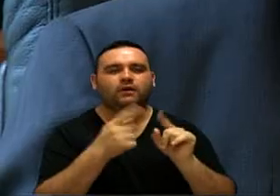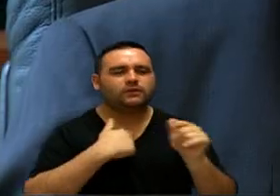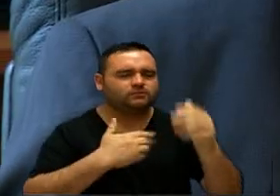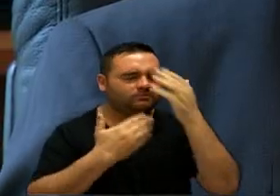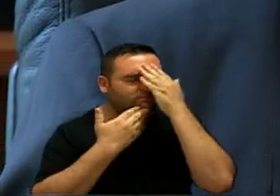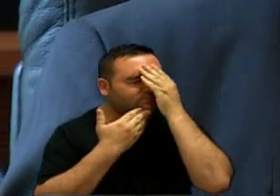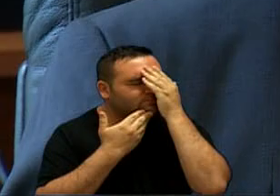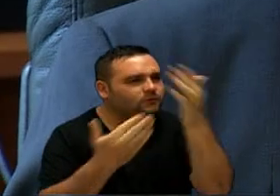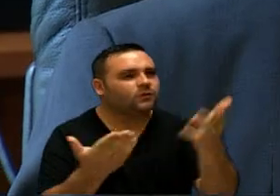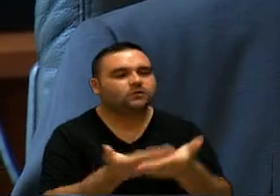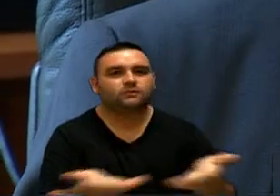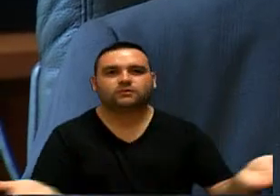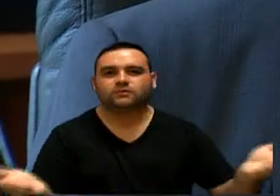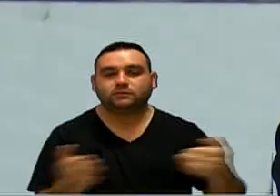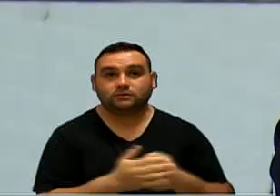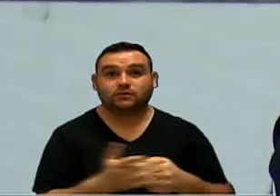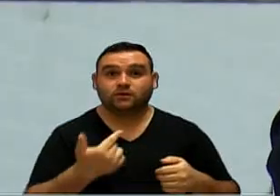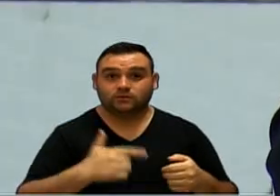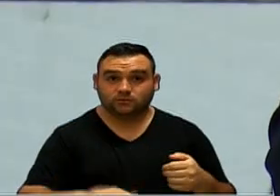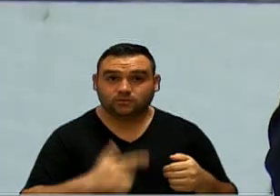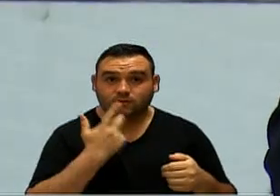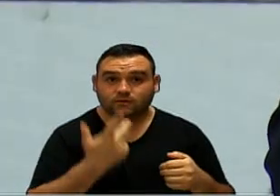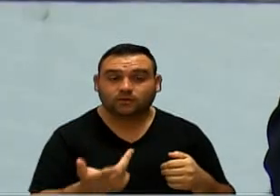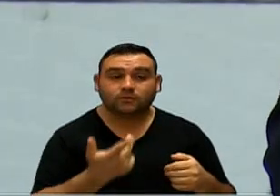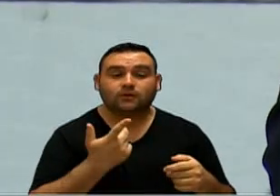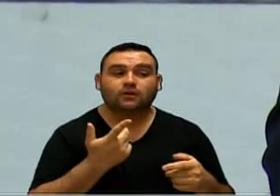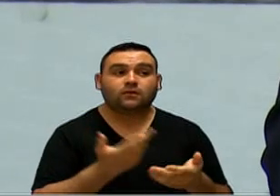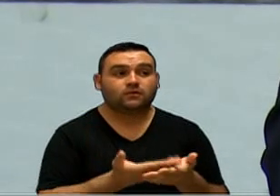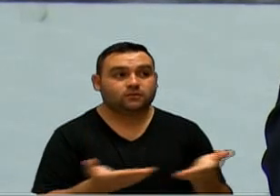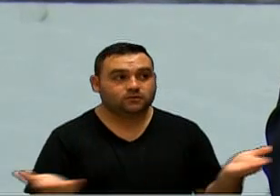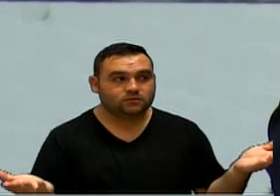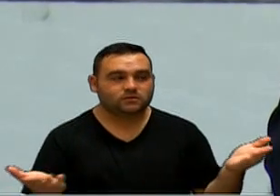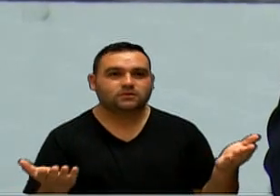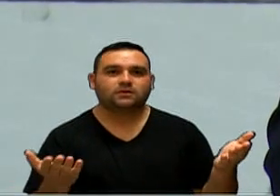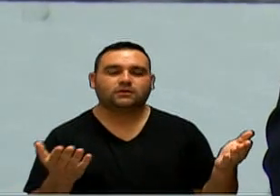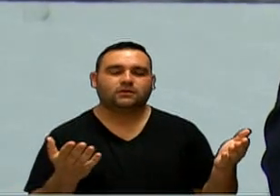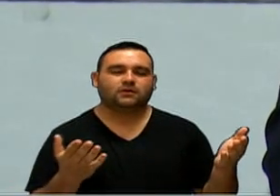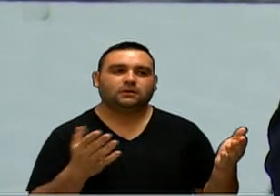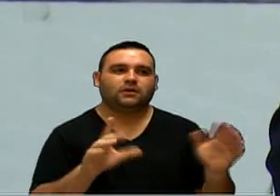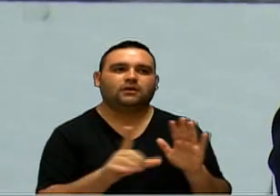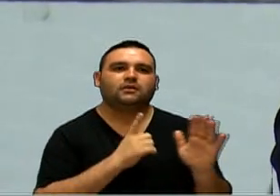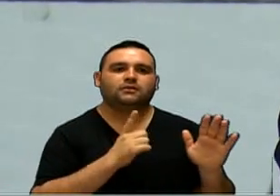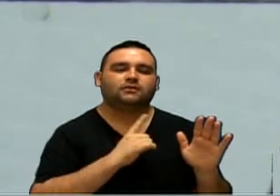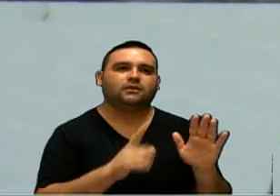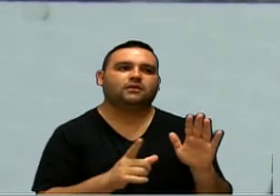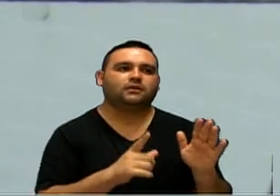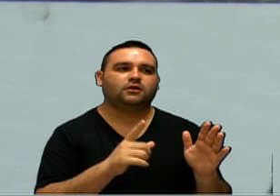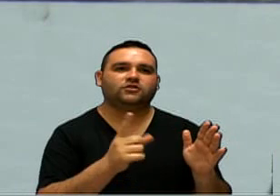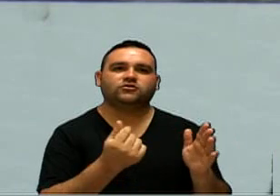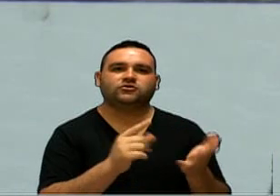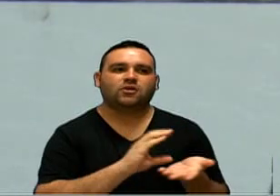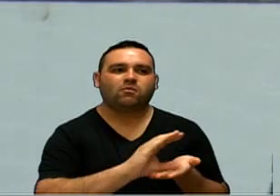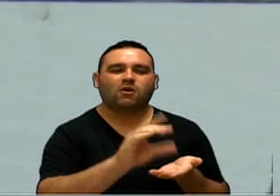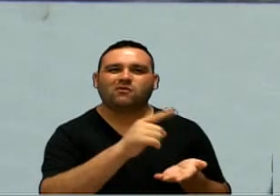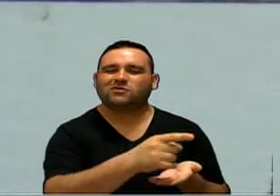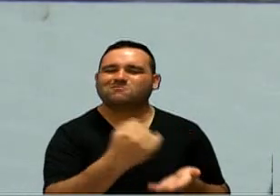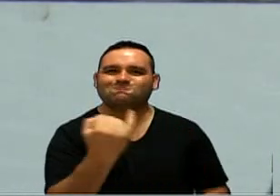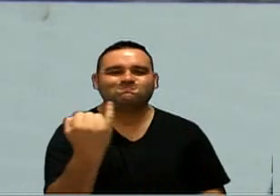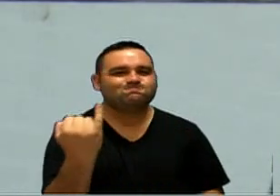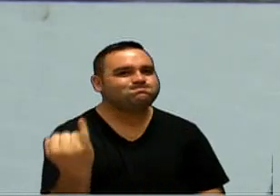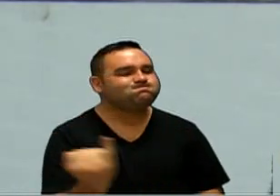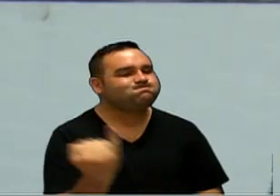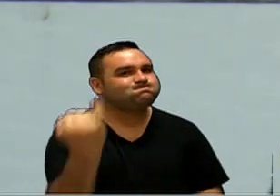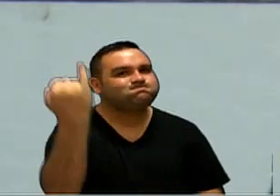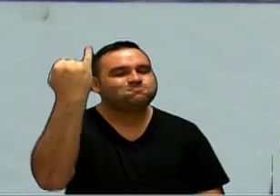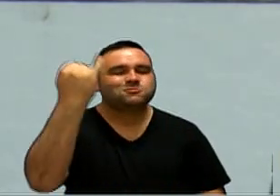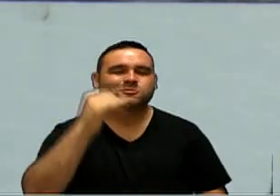muito obrigado a todos vocês. Volto a repetir, vocês, através da emenda impositiva, vocês são vital